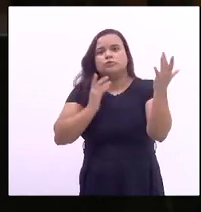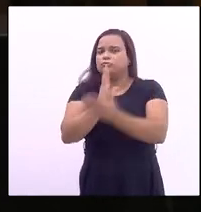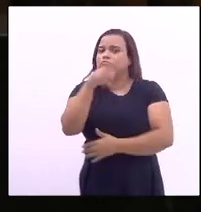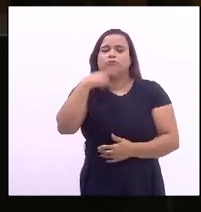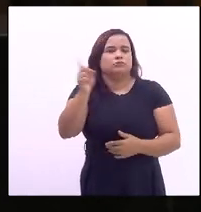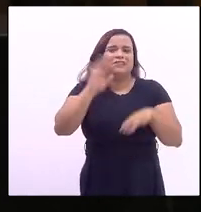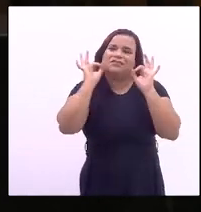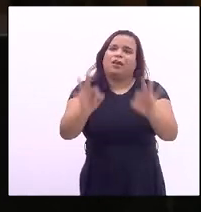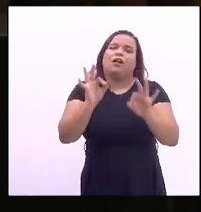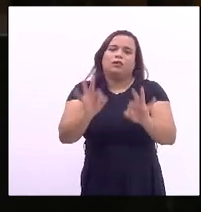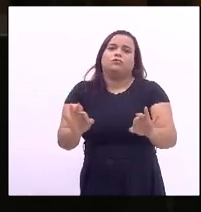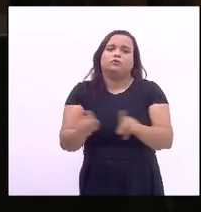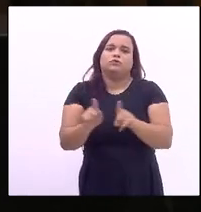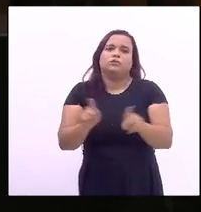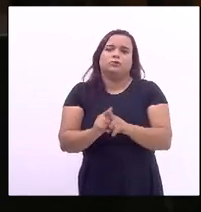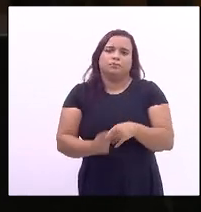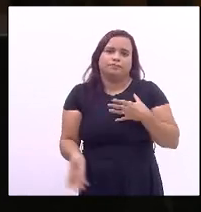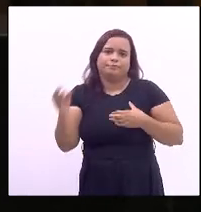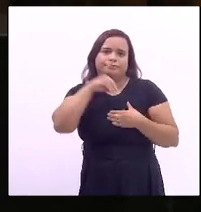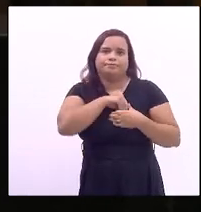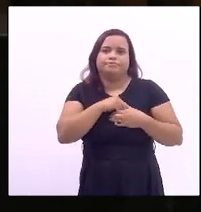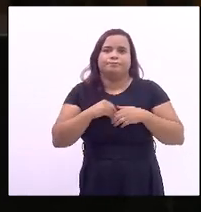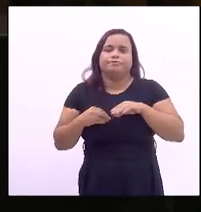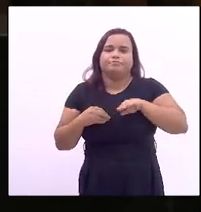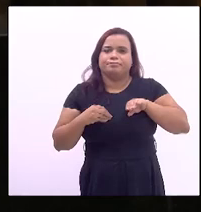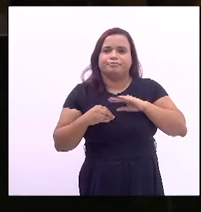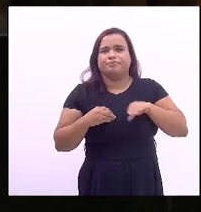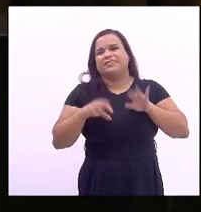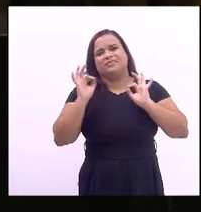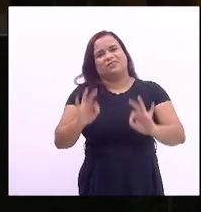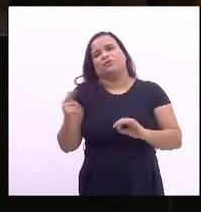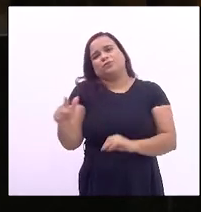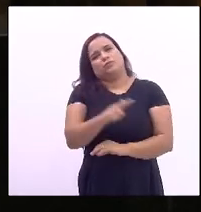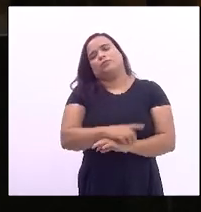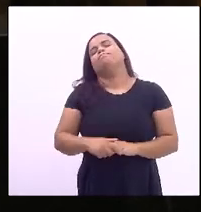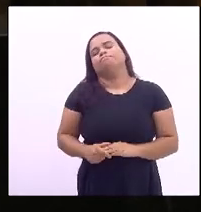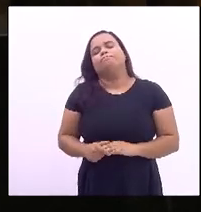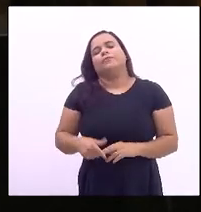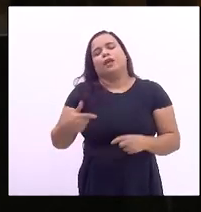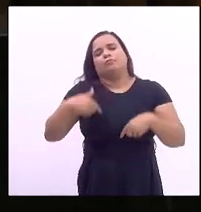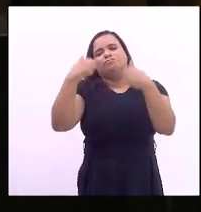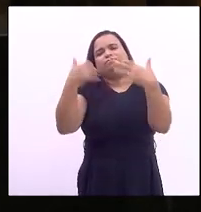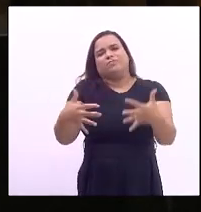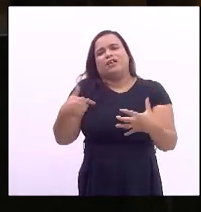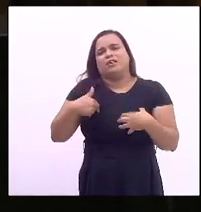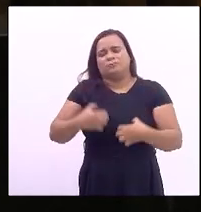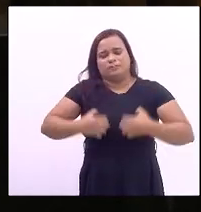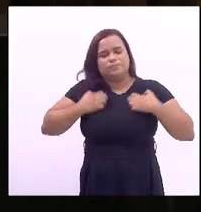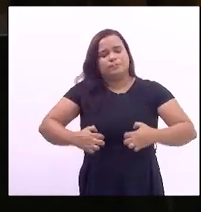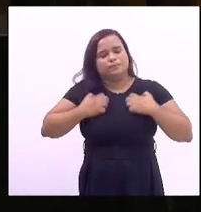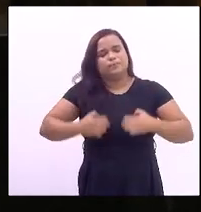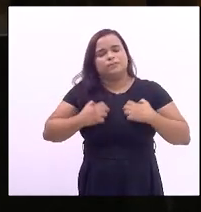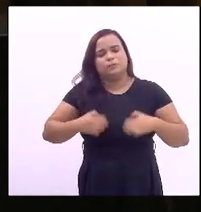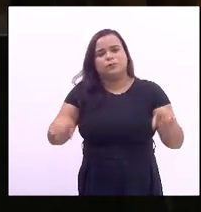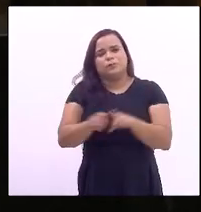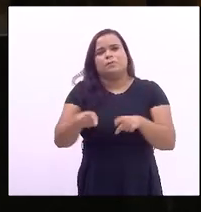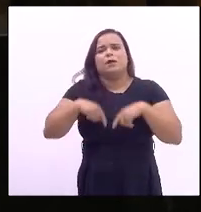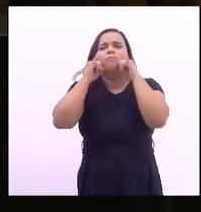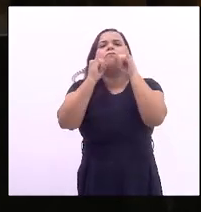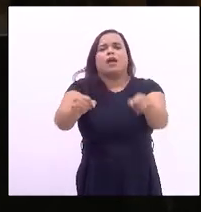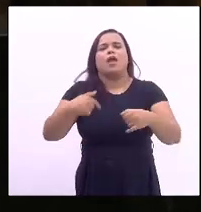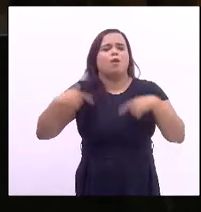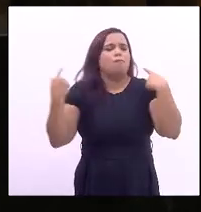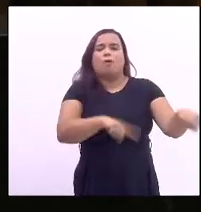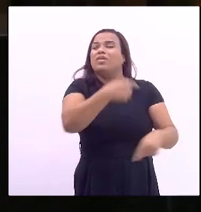passaria E isso não estaria sendo colocado em prática eu deixo aqui a minha indignação eu deixo aqui mais uma vez que eu sou 100